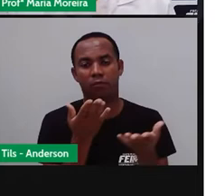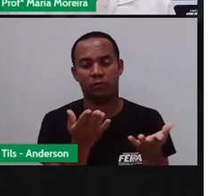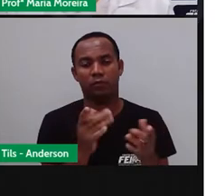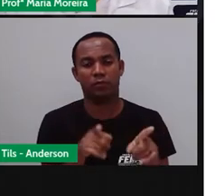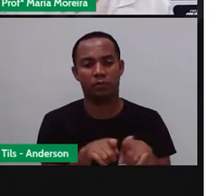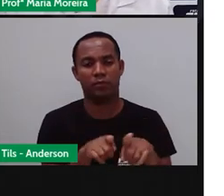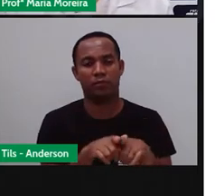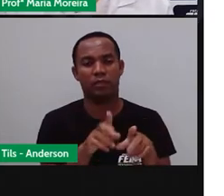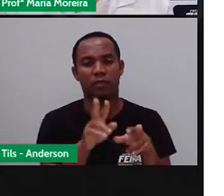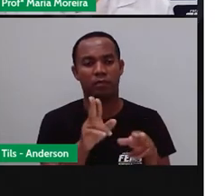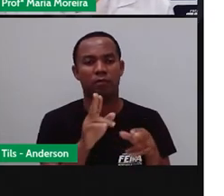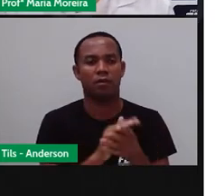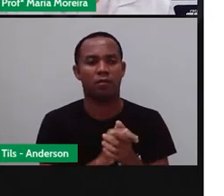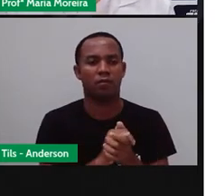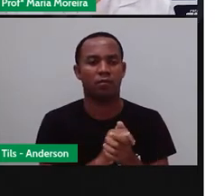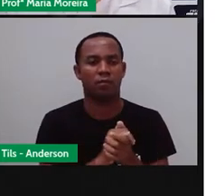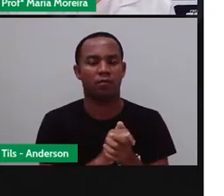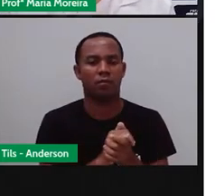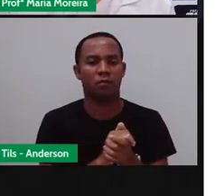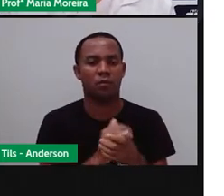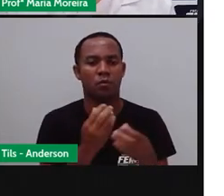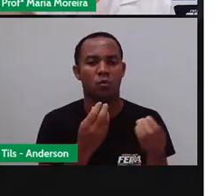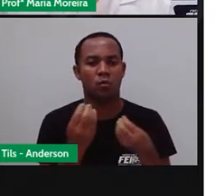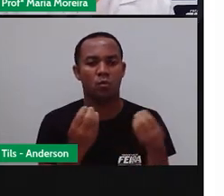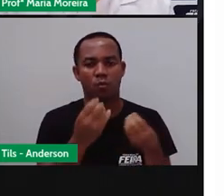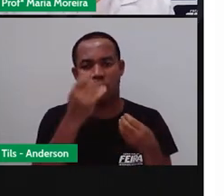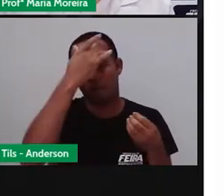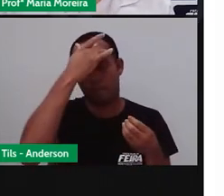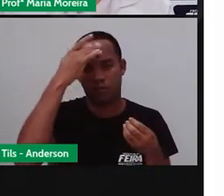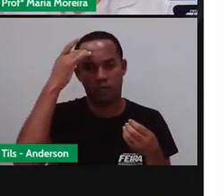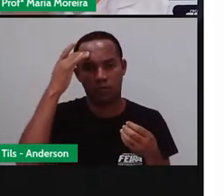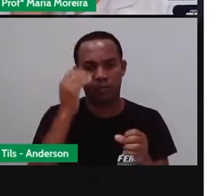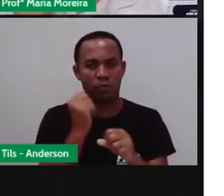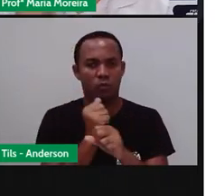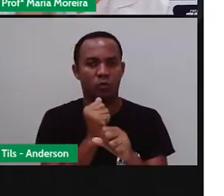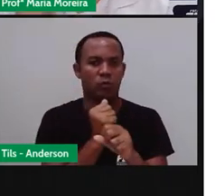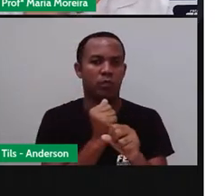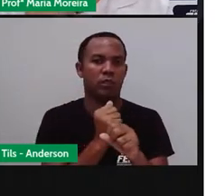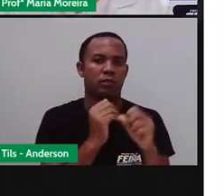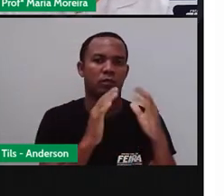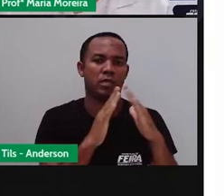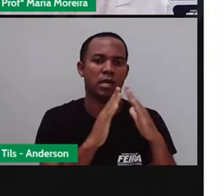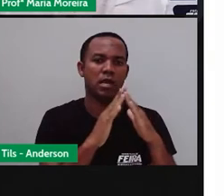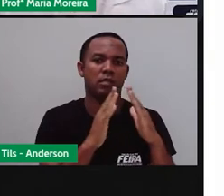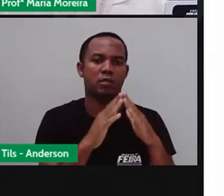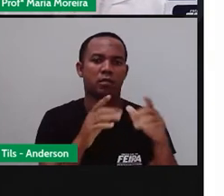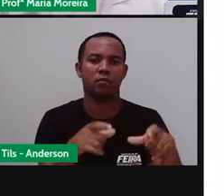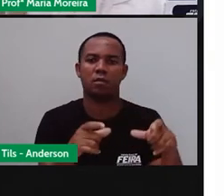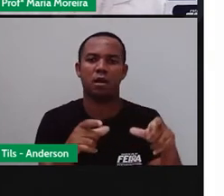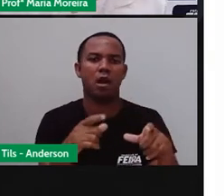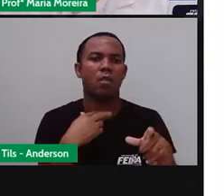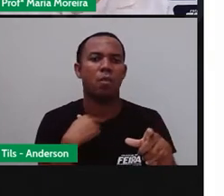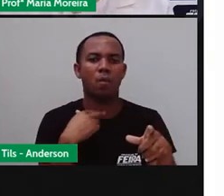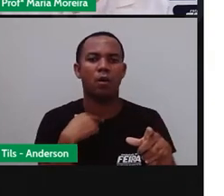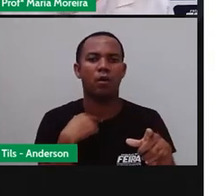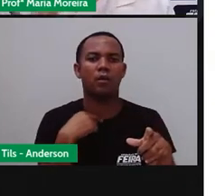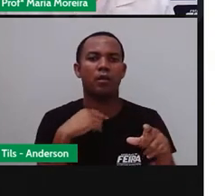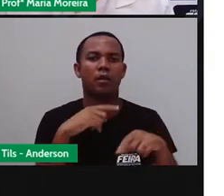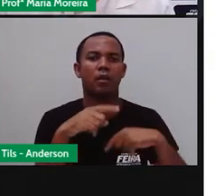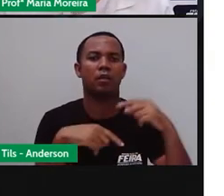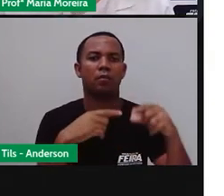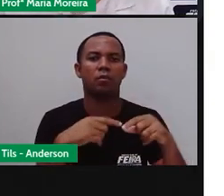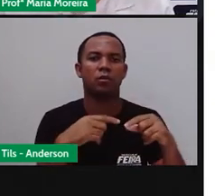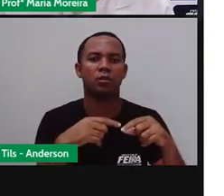quando a gente está chegando em Salvador, que as pessoas acabam construindo casas, né, em locais que não deveriam, e aí, quando a chuva vem, essas casas